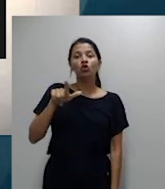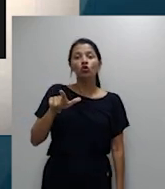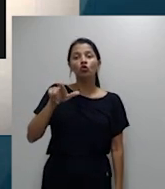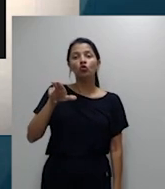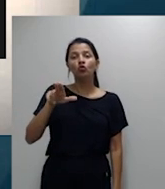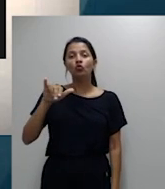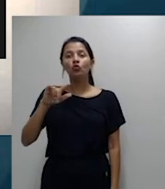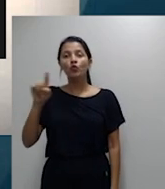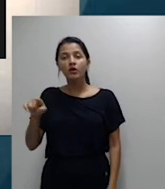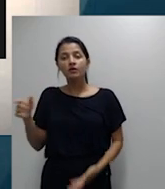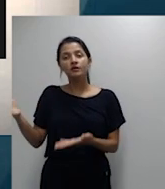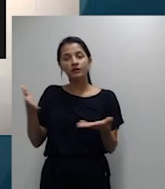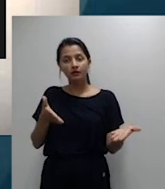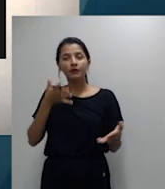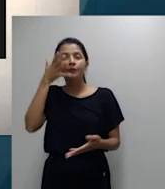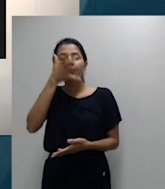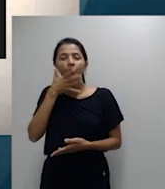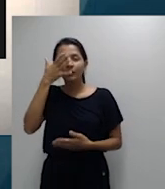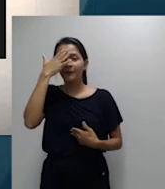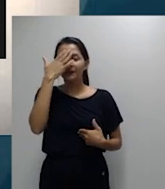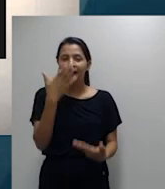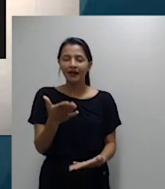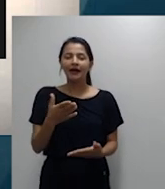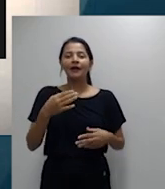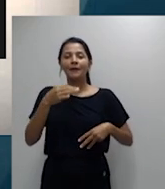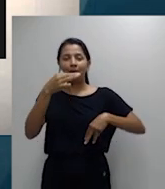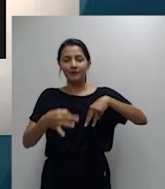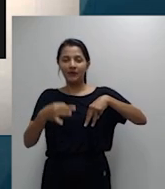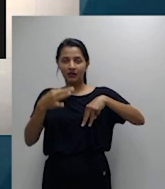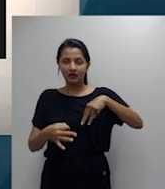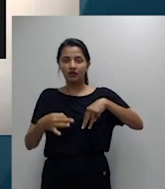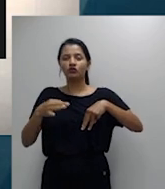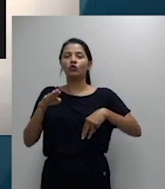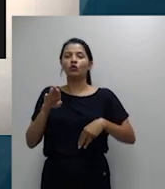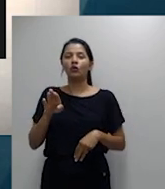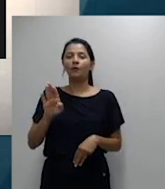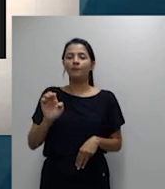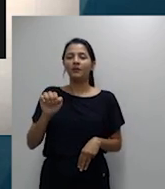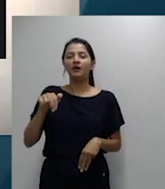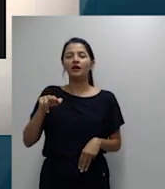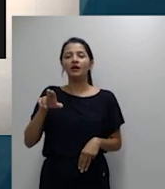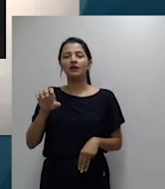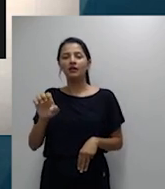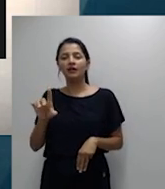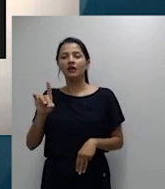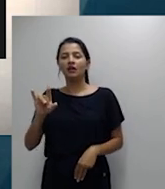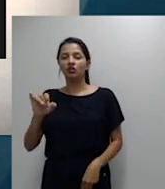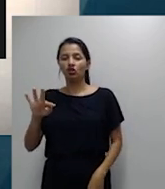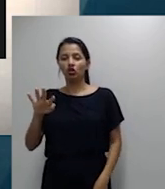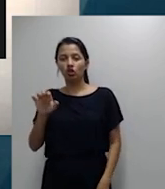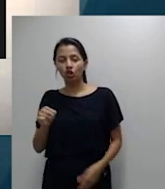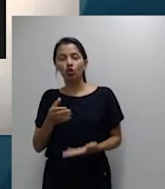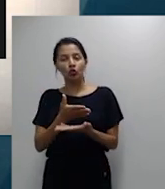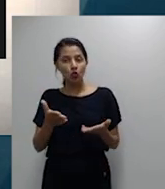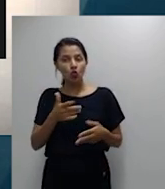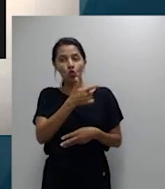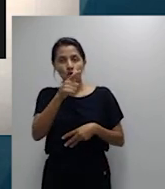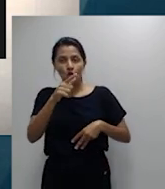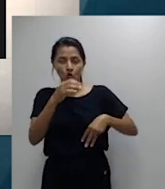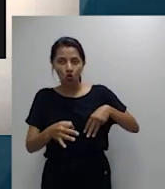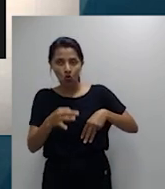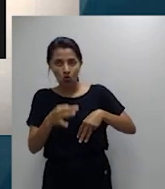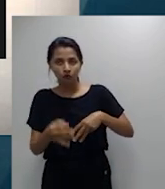palavra ligado nisso Benedito feministas seus ministros é o sindicato de telefonia